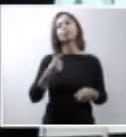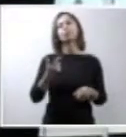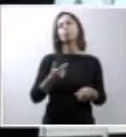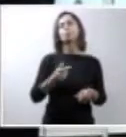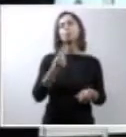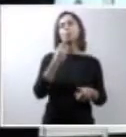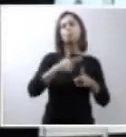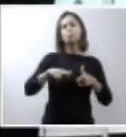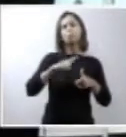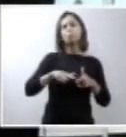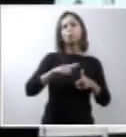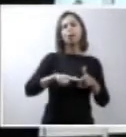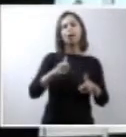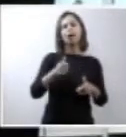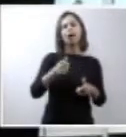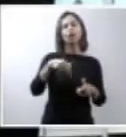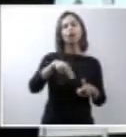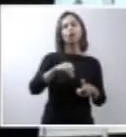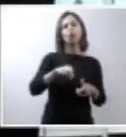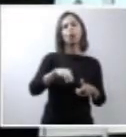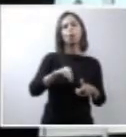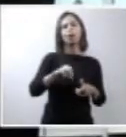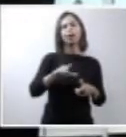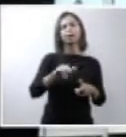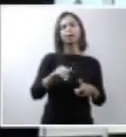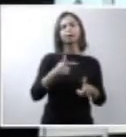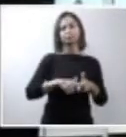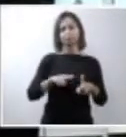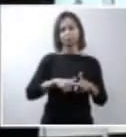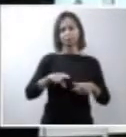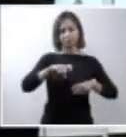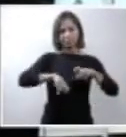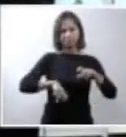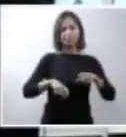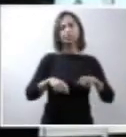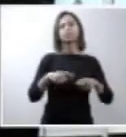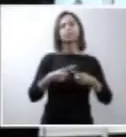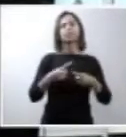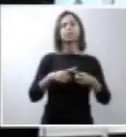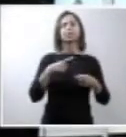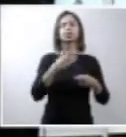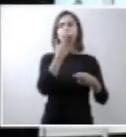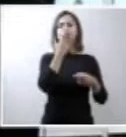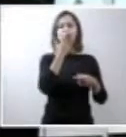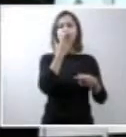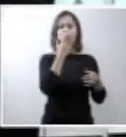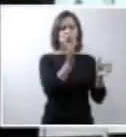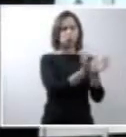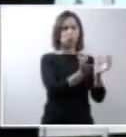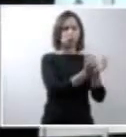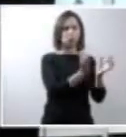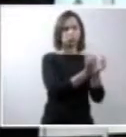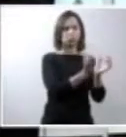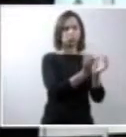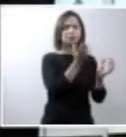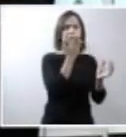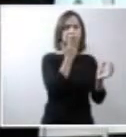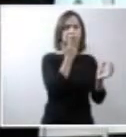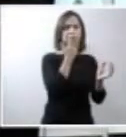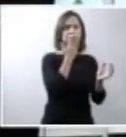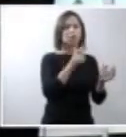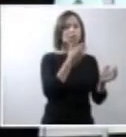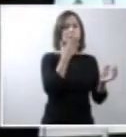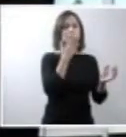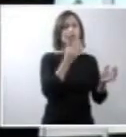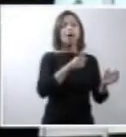do desenvolvimento sexual e é proveniente de uma nação indígena. Essa criança foi retirada